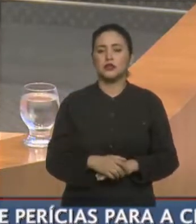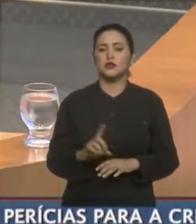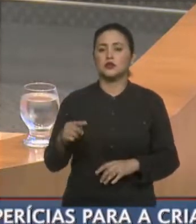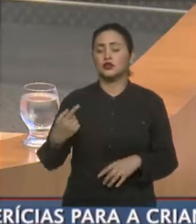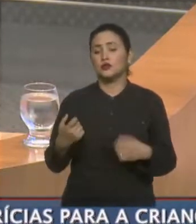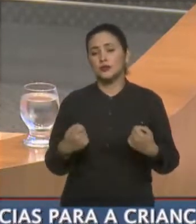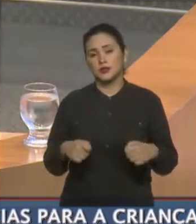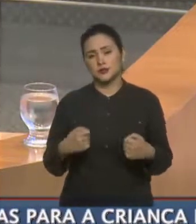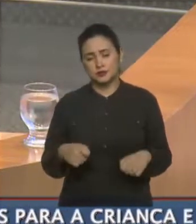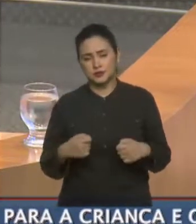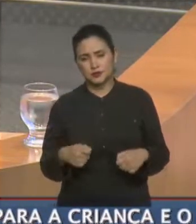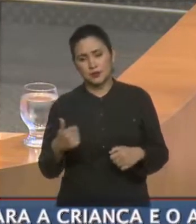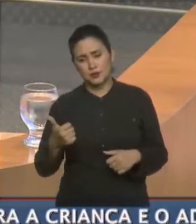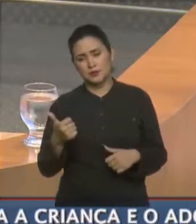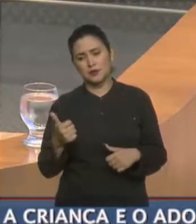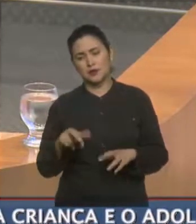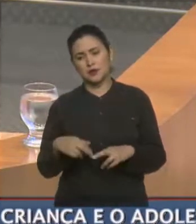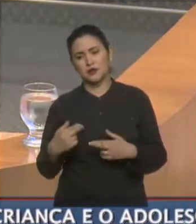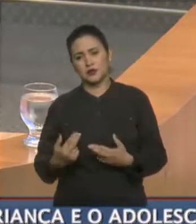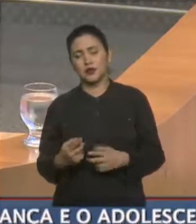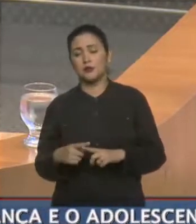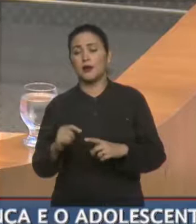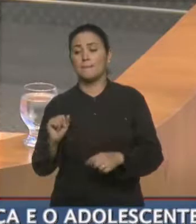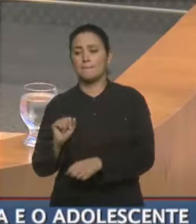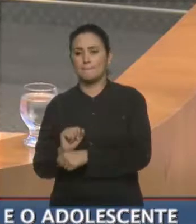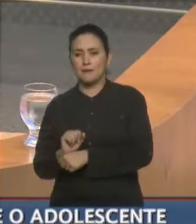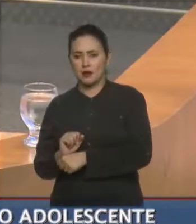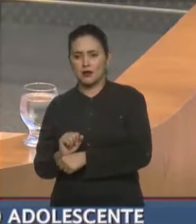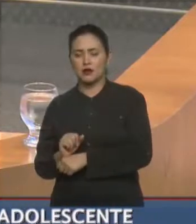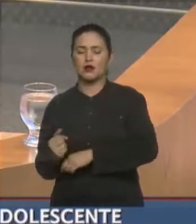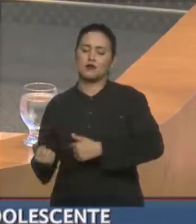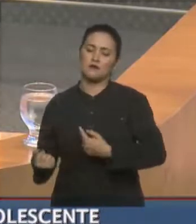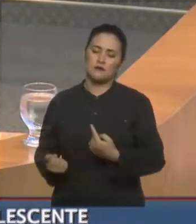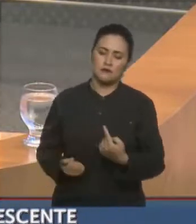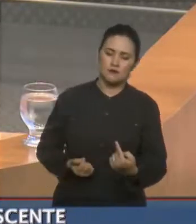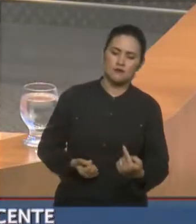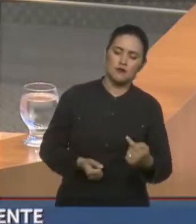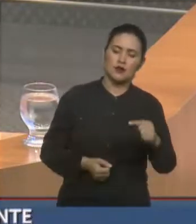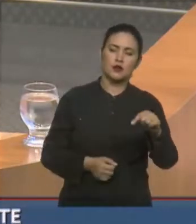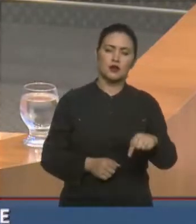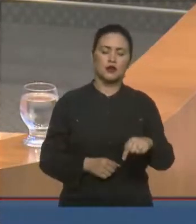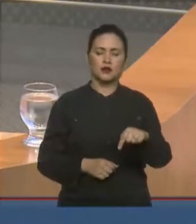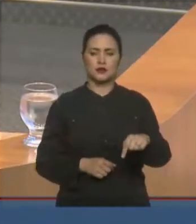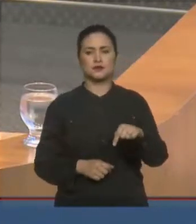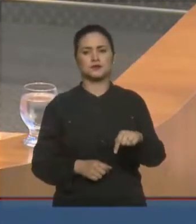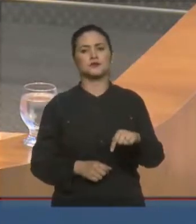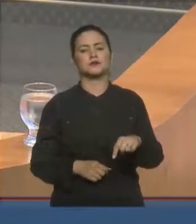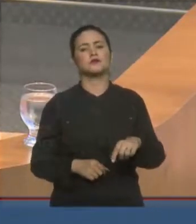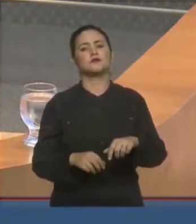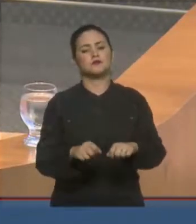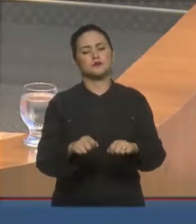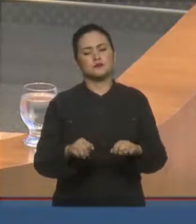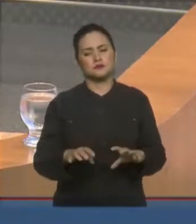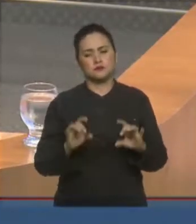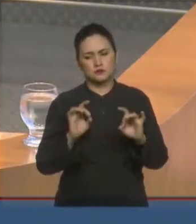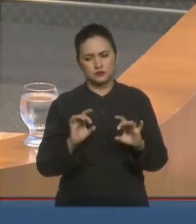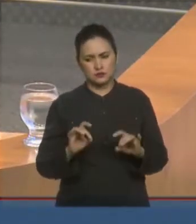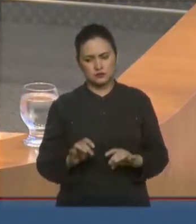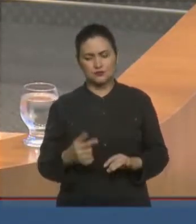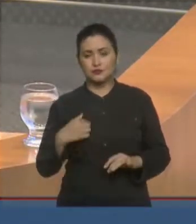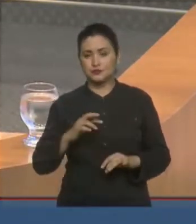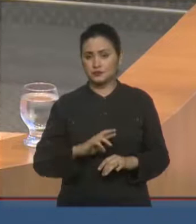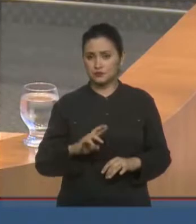mas fizemos questão de interromper e vir aqui para participar dessa mesa com os senhores e declarar, em nome do governador Flávio